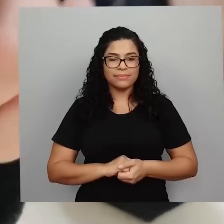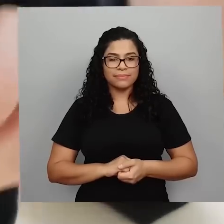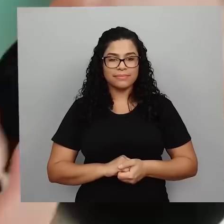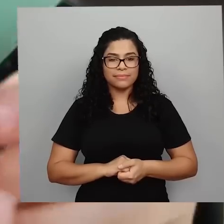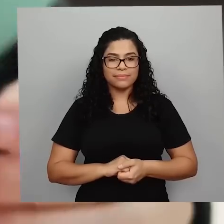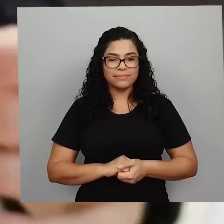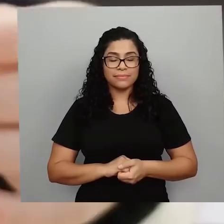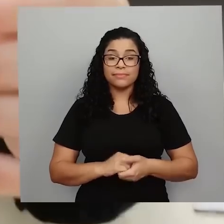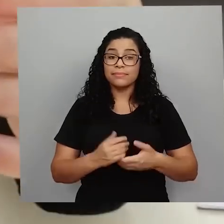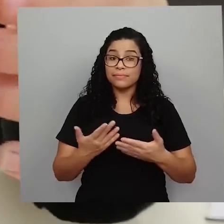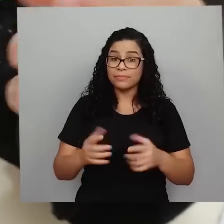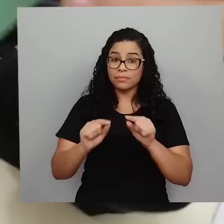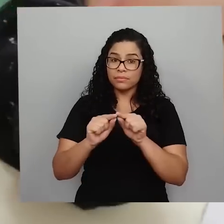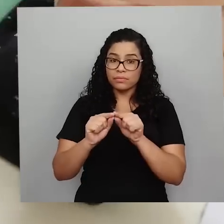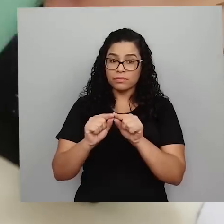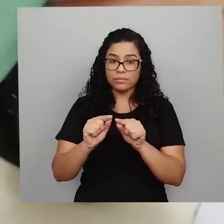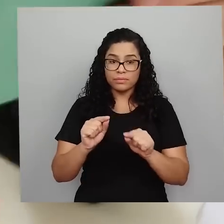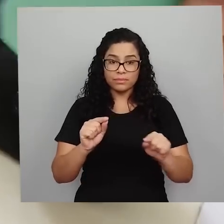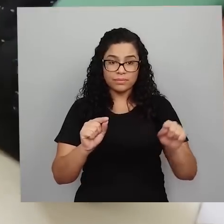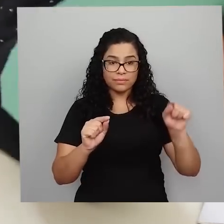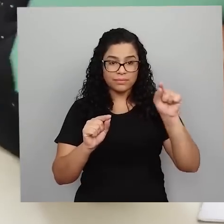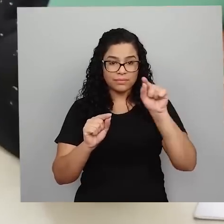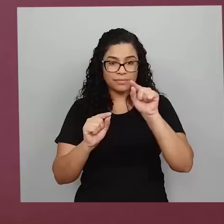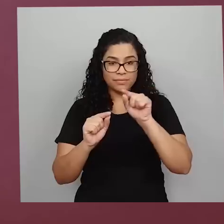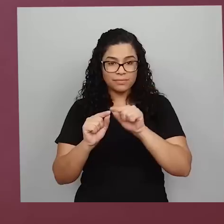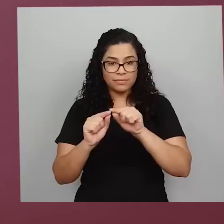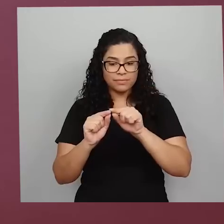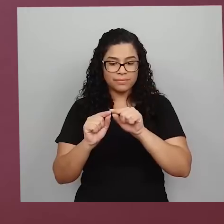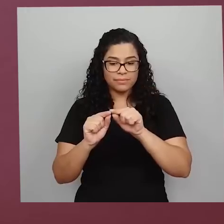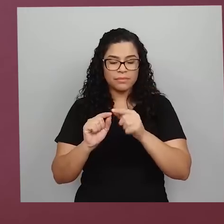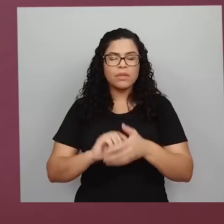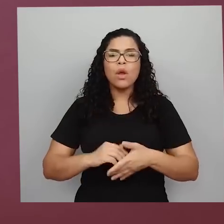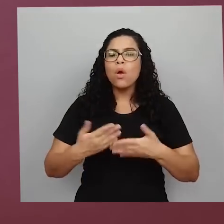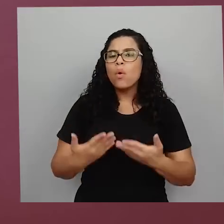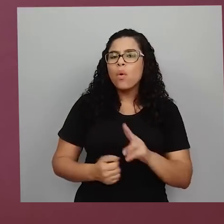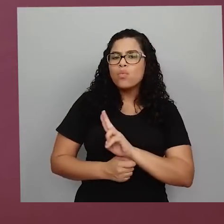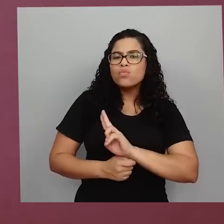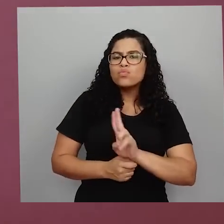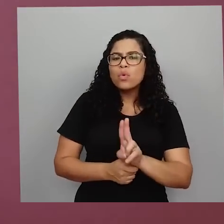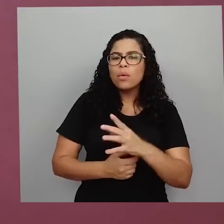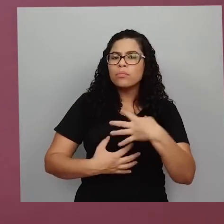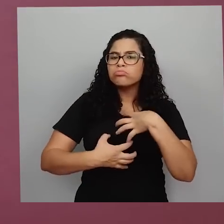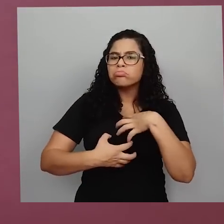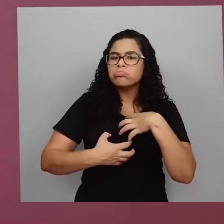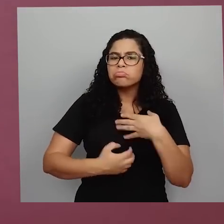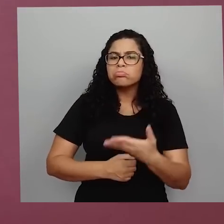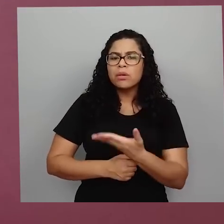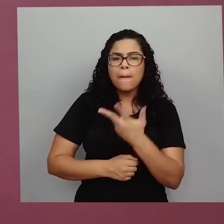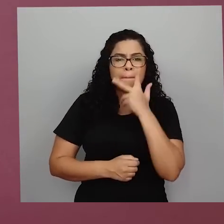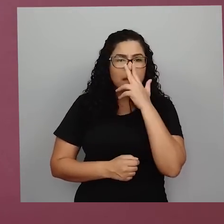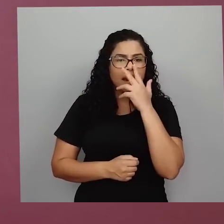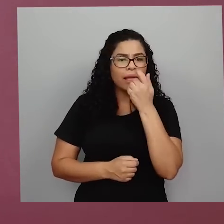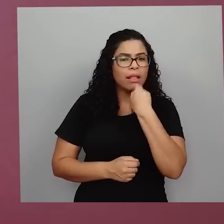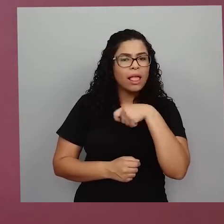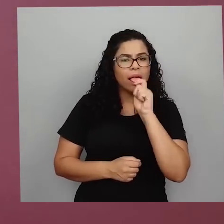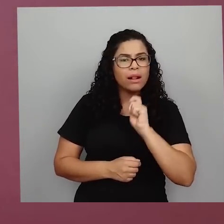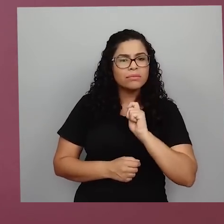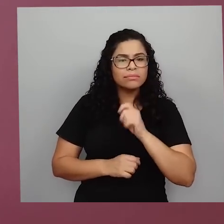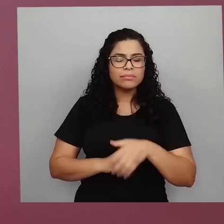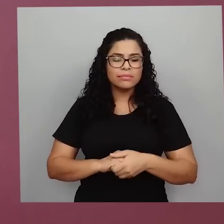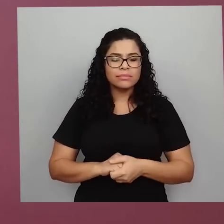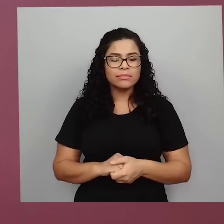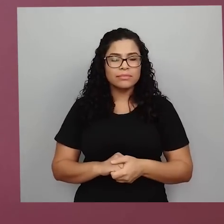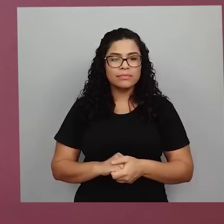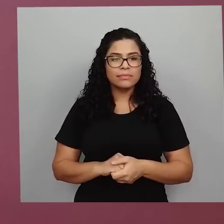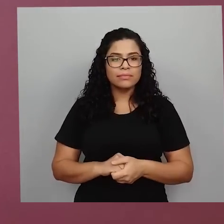Uau! Era um círculo e ficou oval? Qual o nome dessa forma que vocês falaram pra mim que é de casquinha de sorvete?